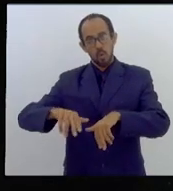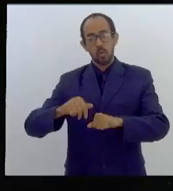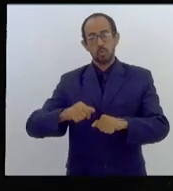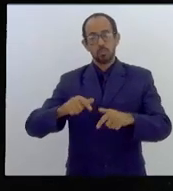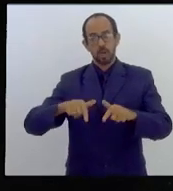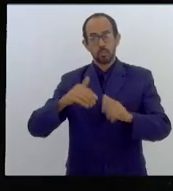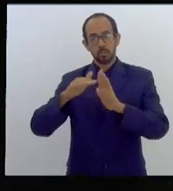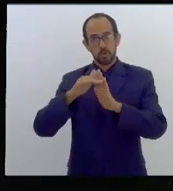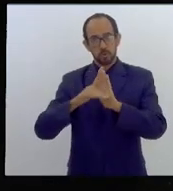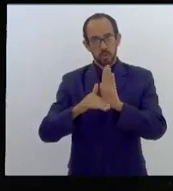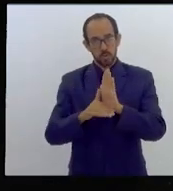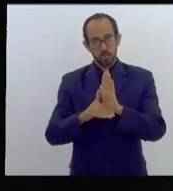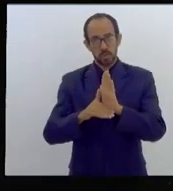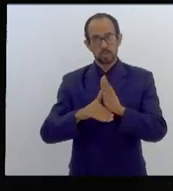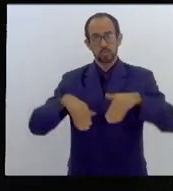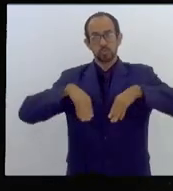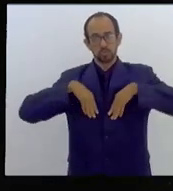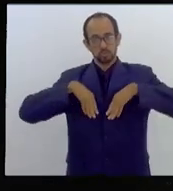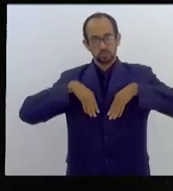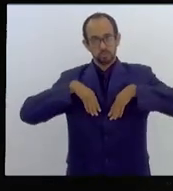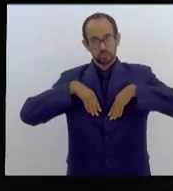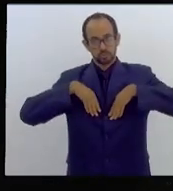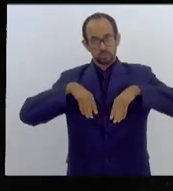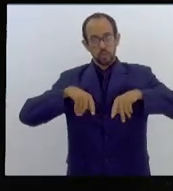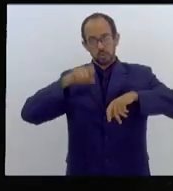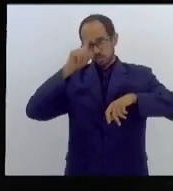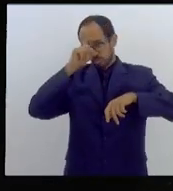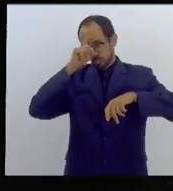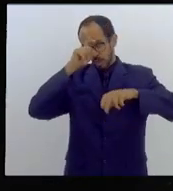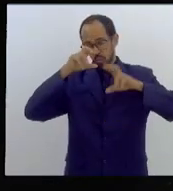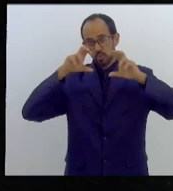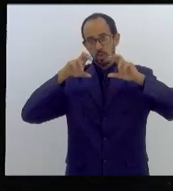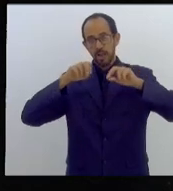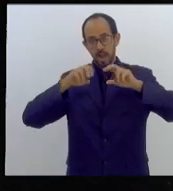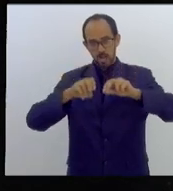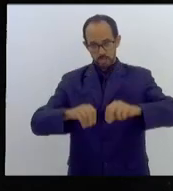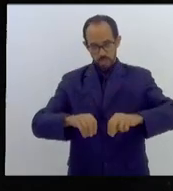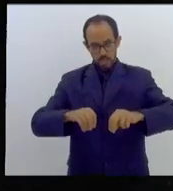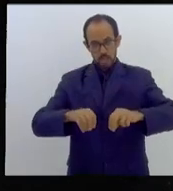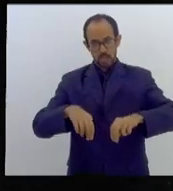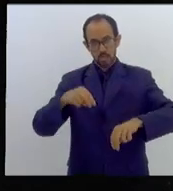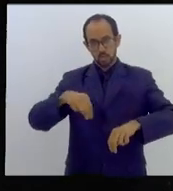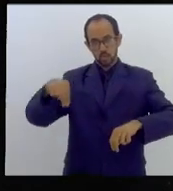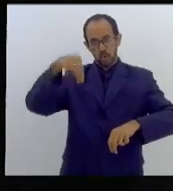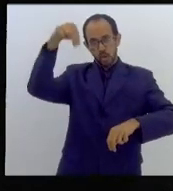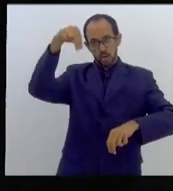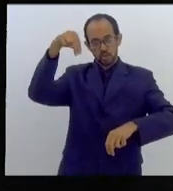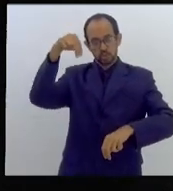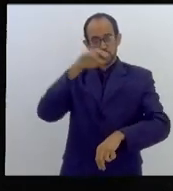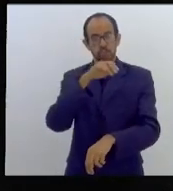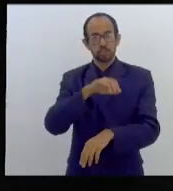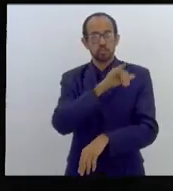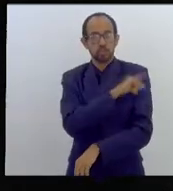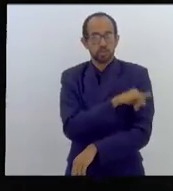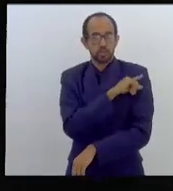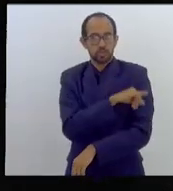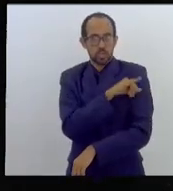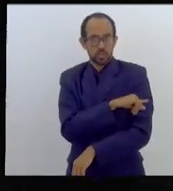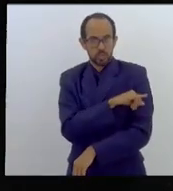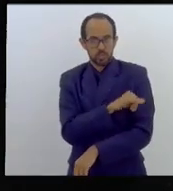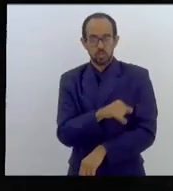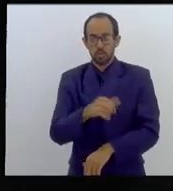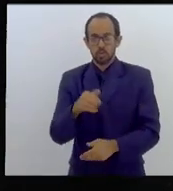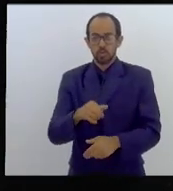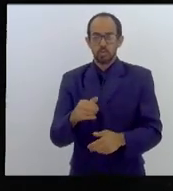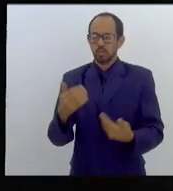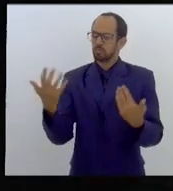tuberculose, para o Hospital do Câncer no Norte Fluminense, aí, né, lembrando aqui, cumprimentando aqui